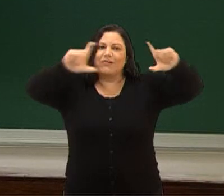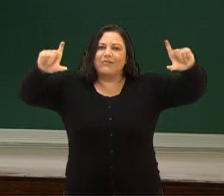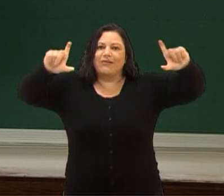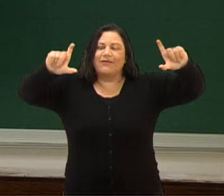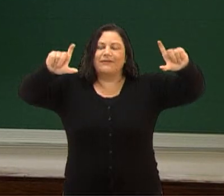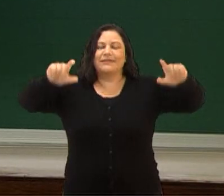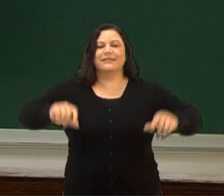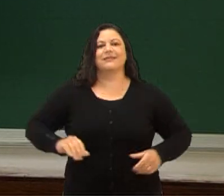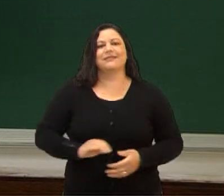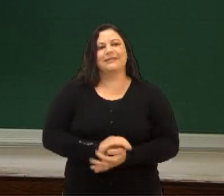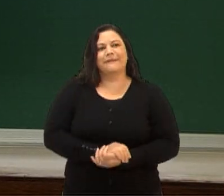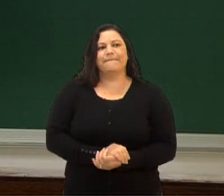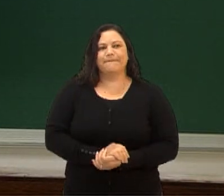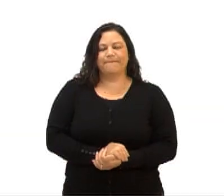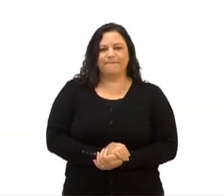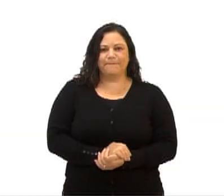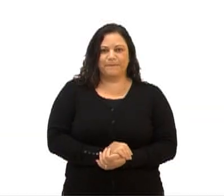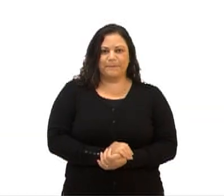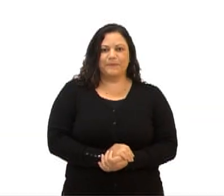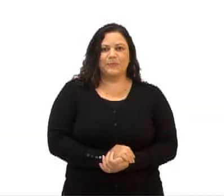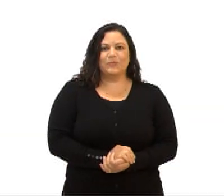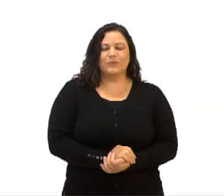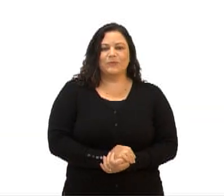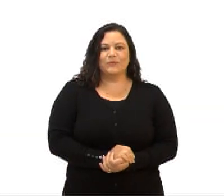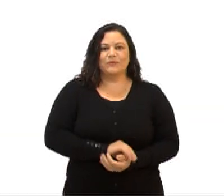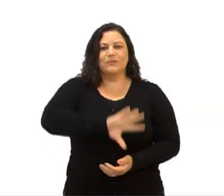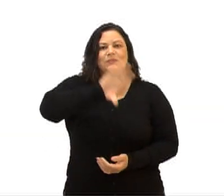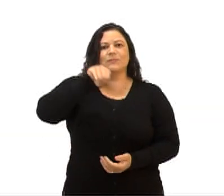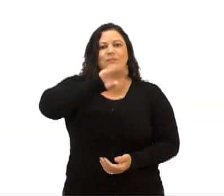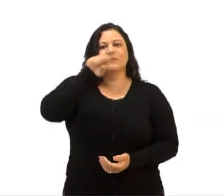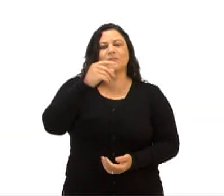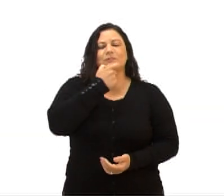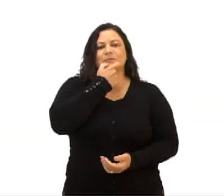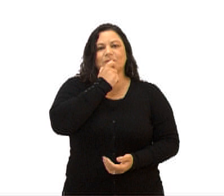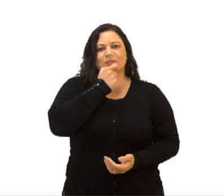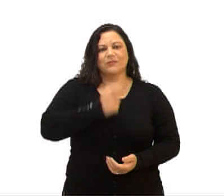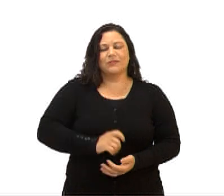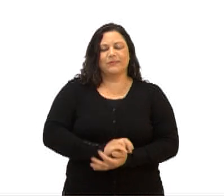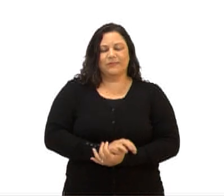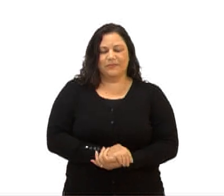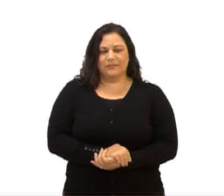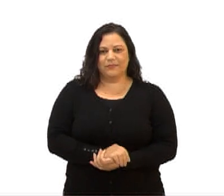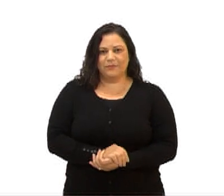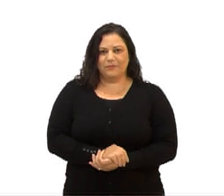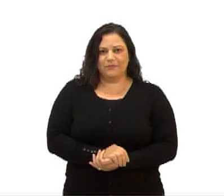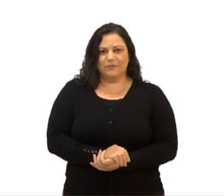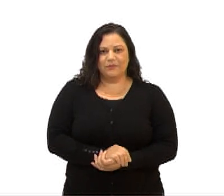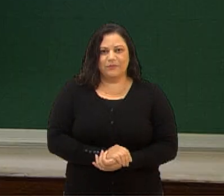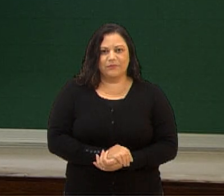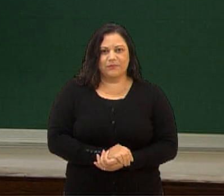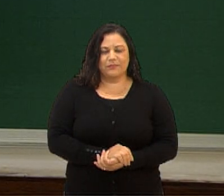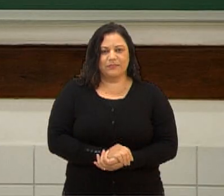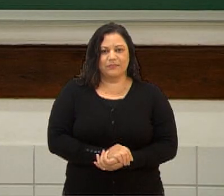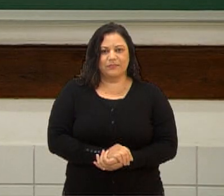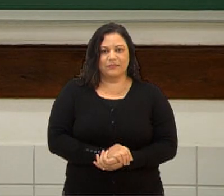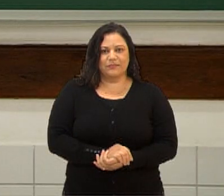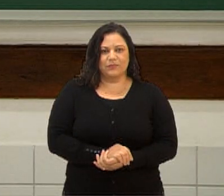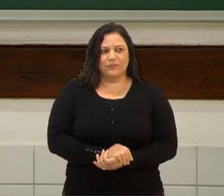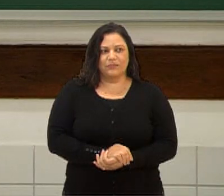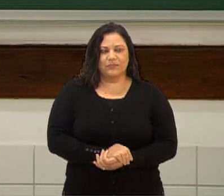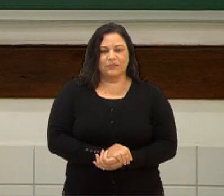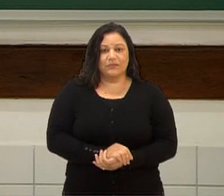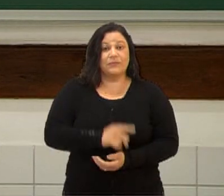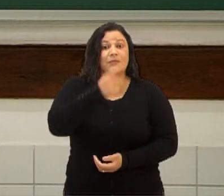para a vida de vocês. Don't put off for tomorrow what you can do today. Entenderam o provérbio?